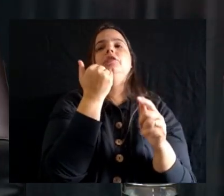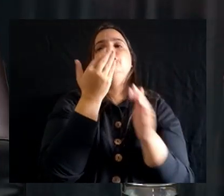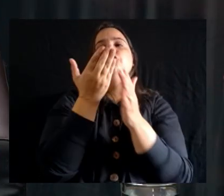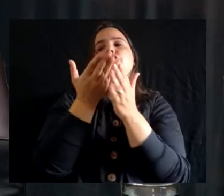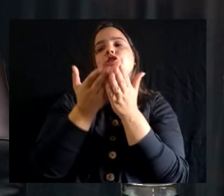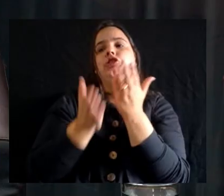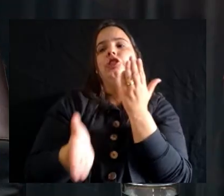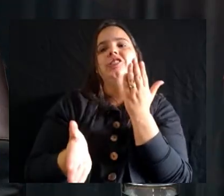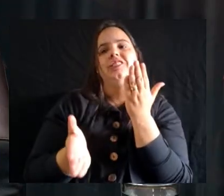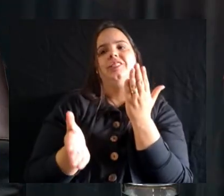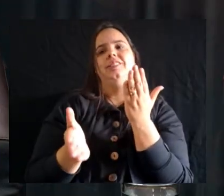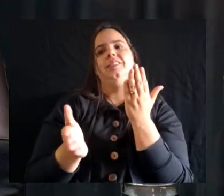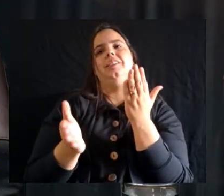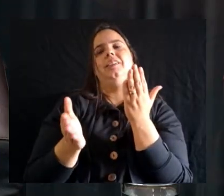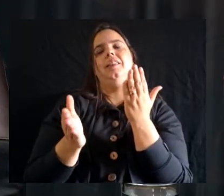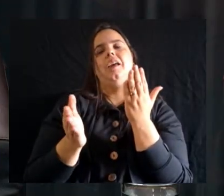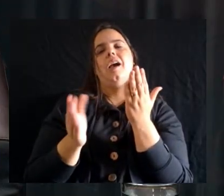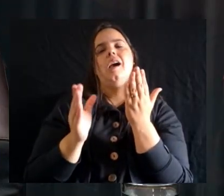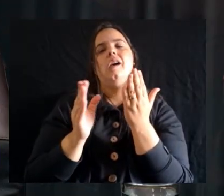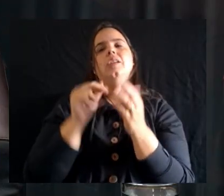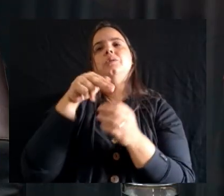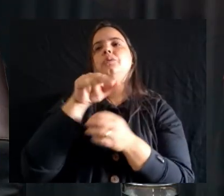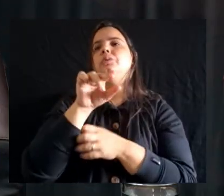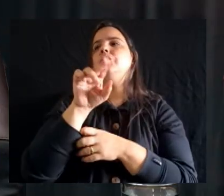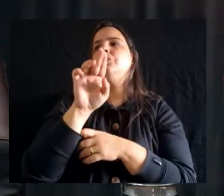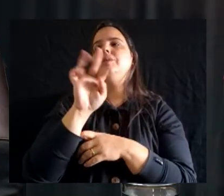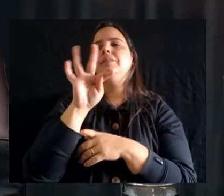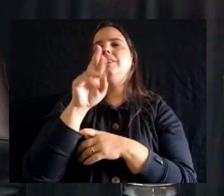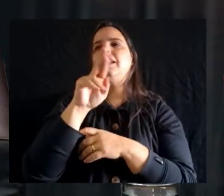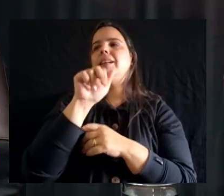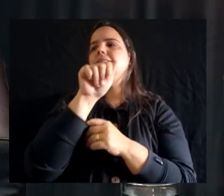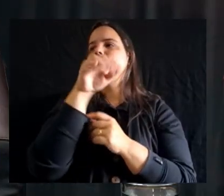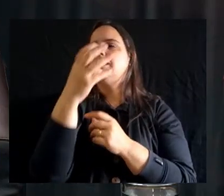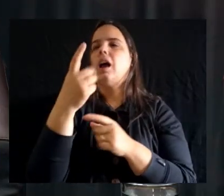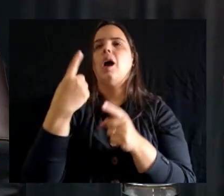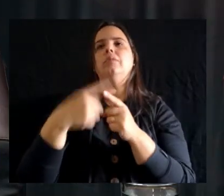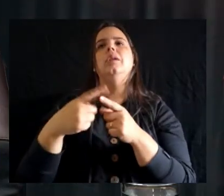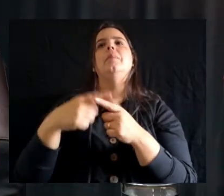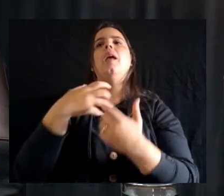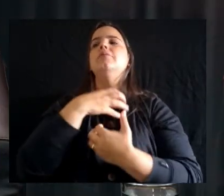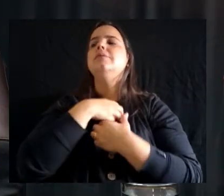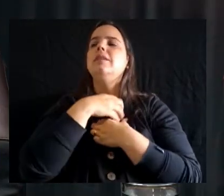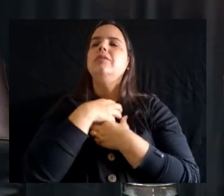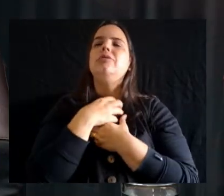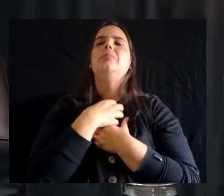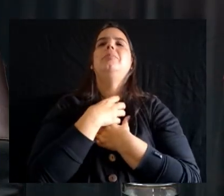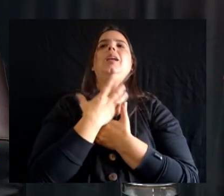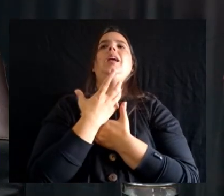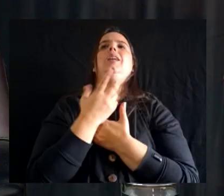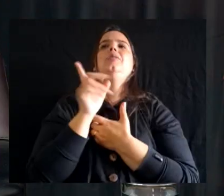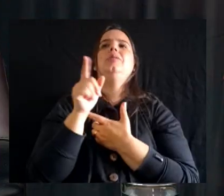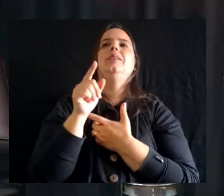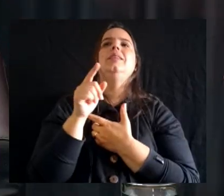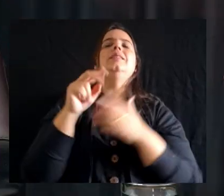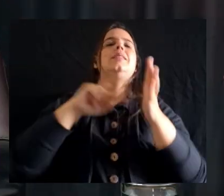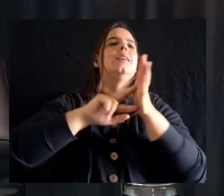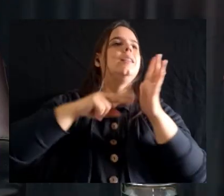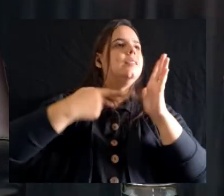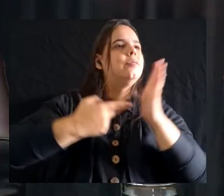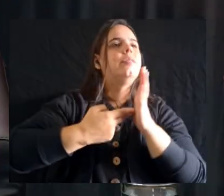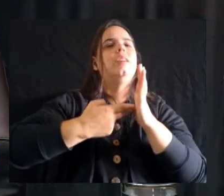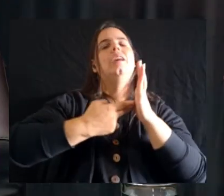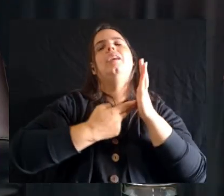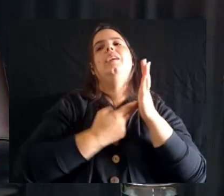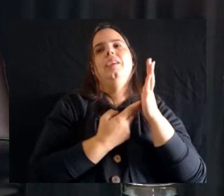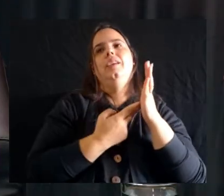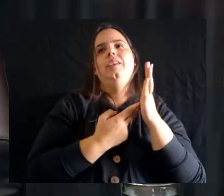do corpo, da questão emocional, da afetividade que aquilo tem, o simbolismo, o significado emocional que